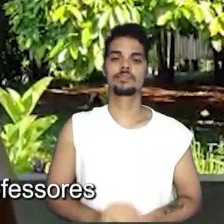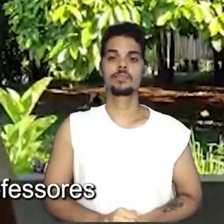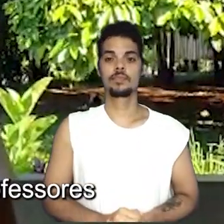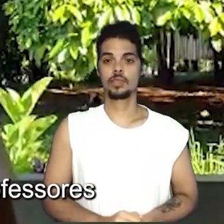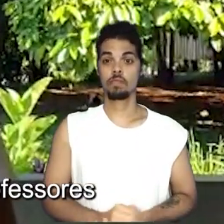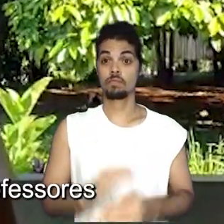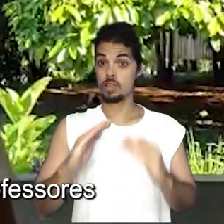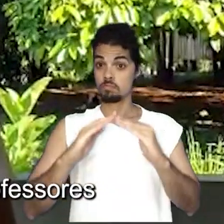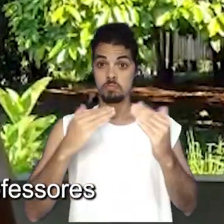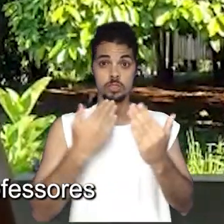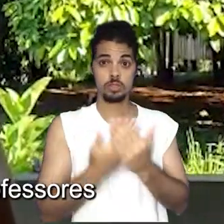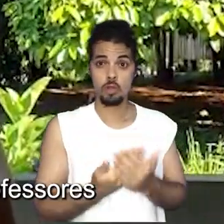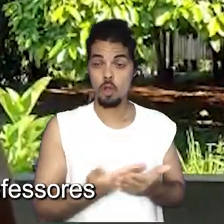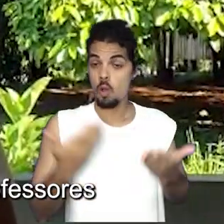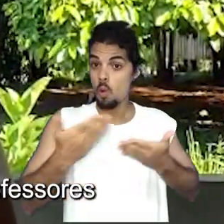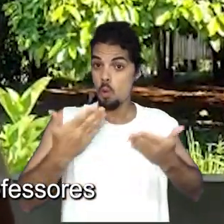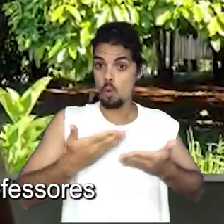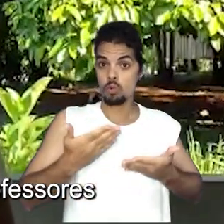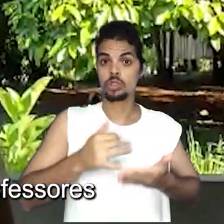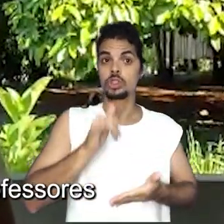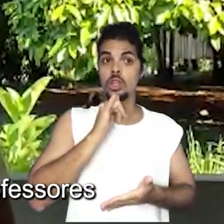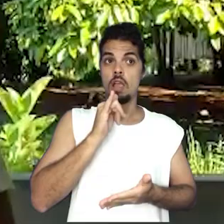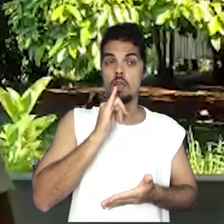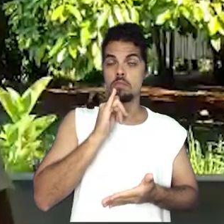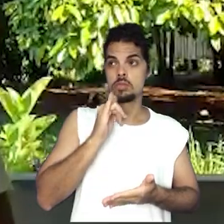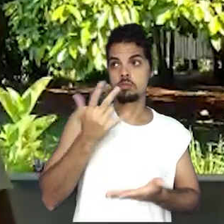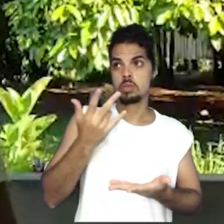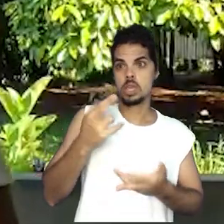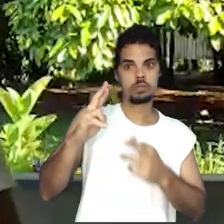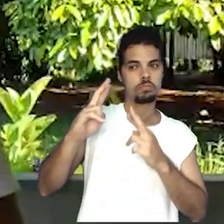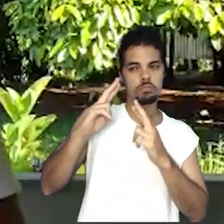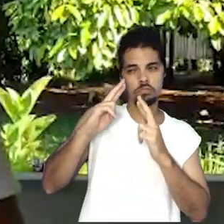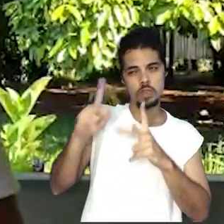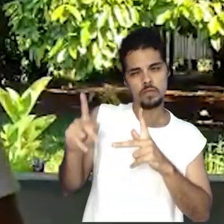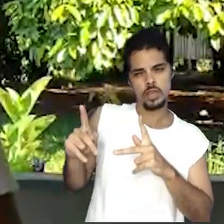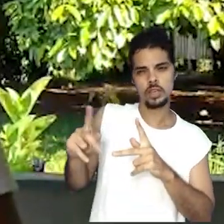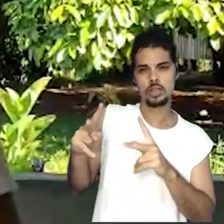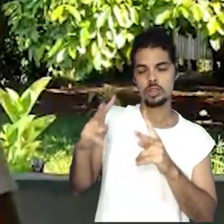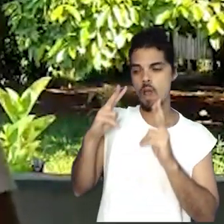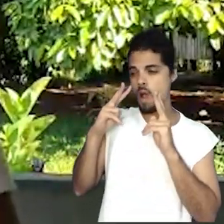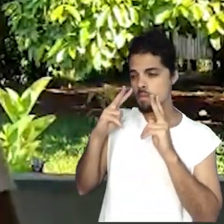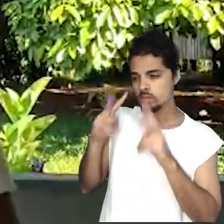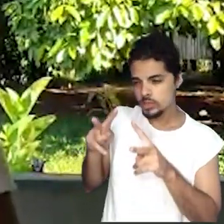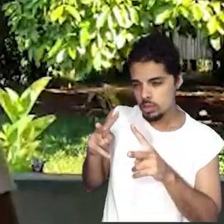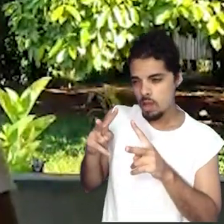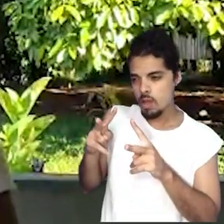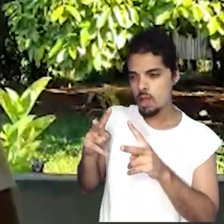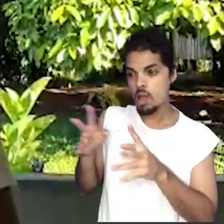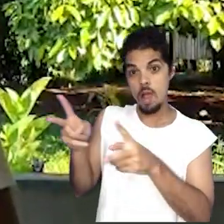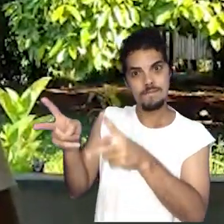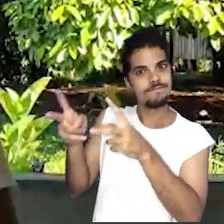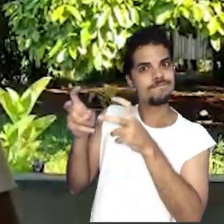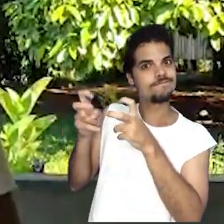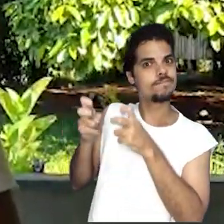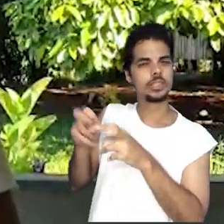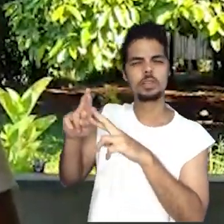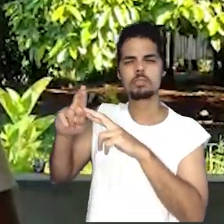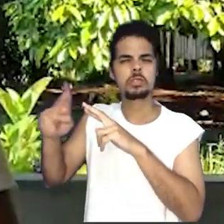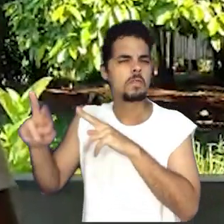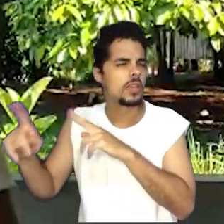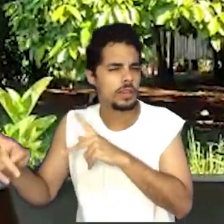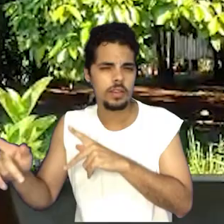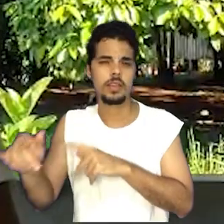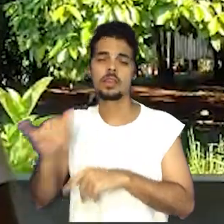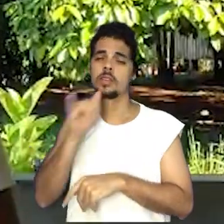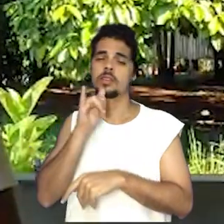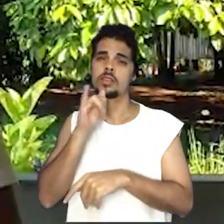Também as escolas hoje, elas têm os professores indígenas, eles têm uma forma diferente de ver a escola. Eles não veem mais a escola